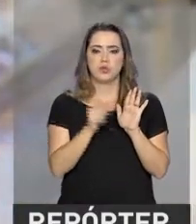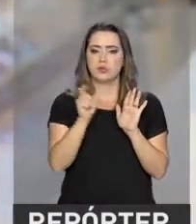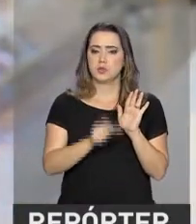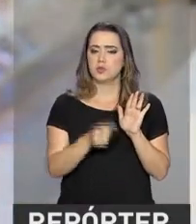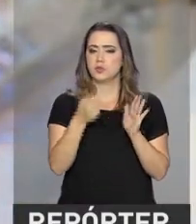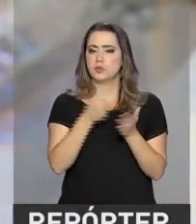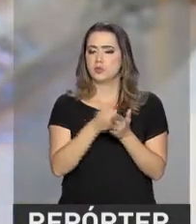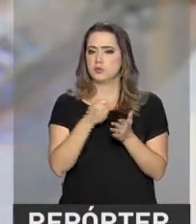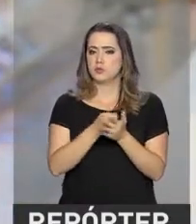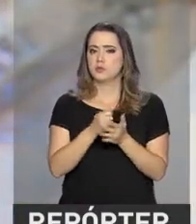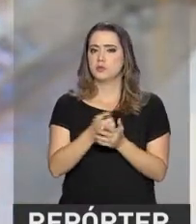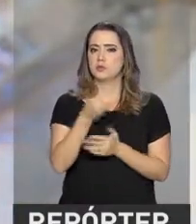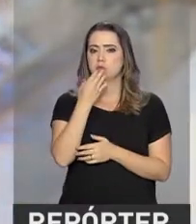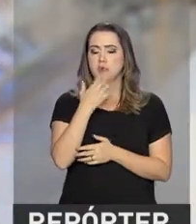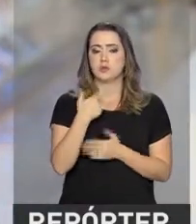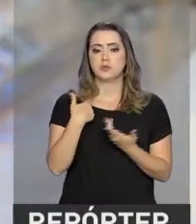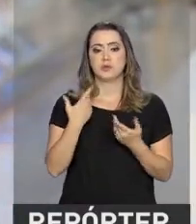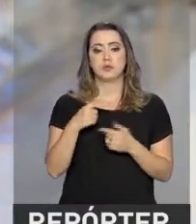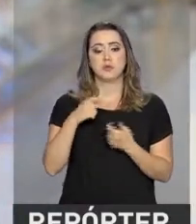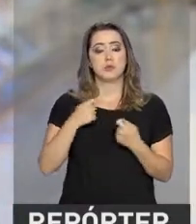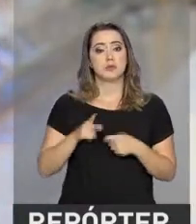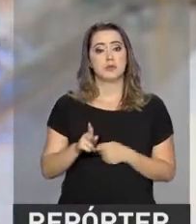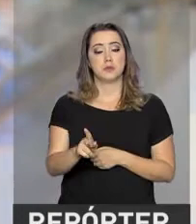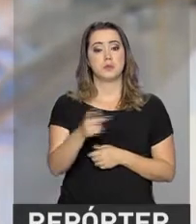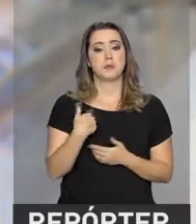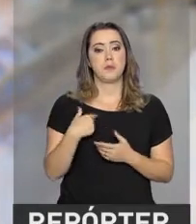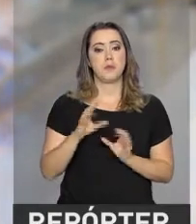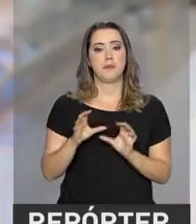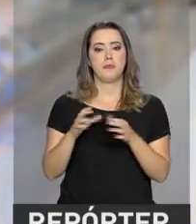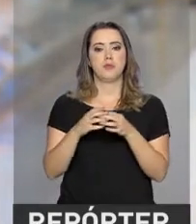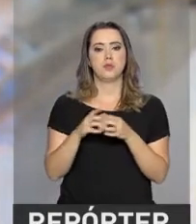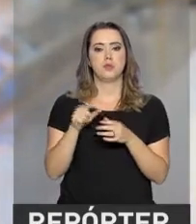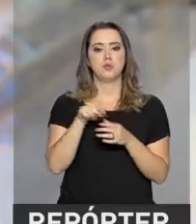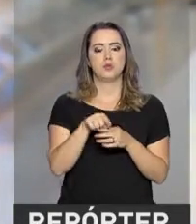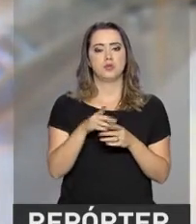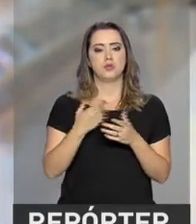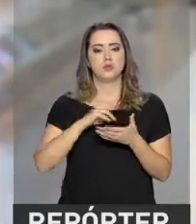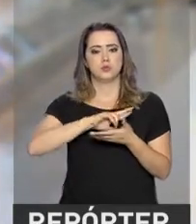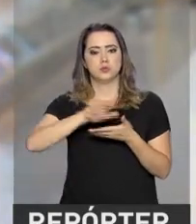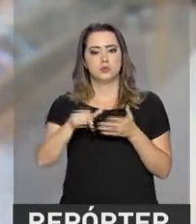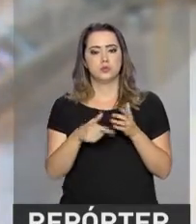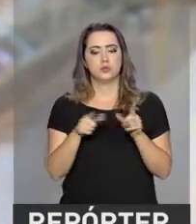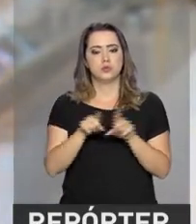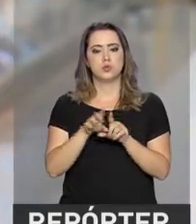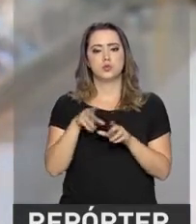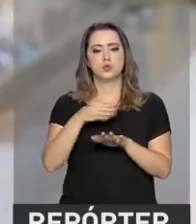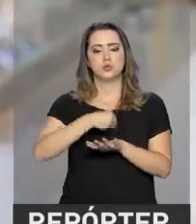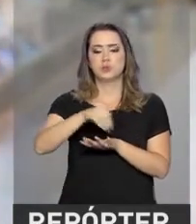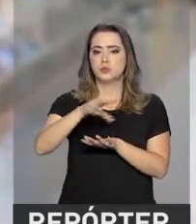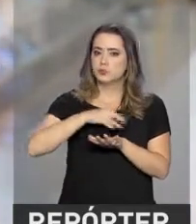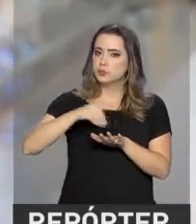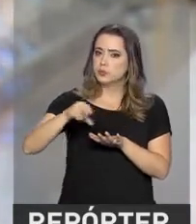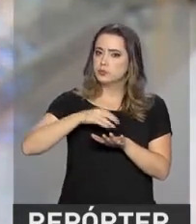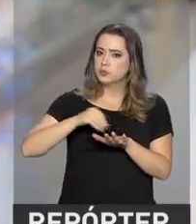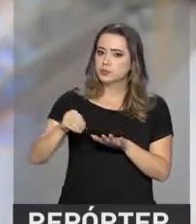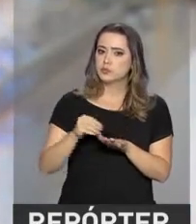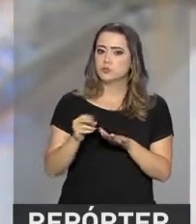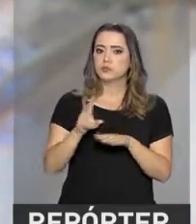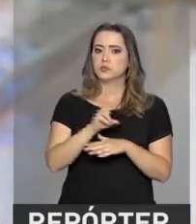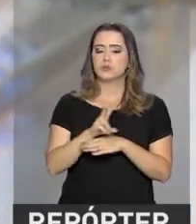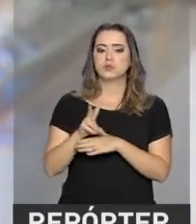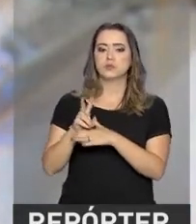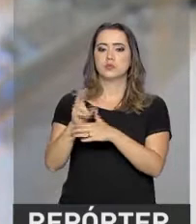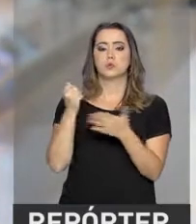no cadastro positivo obrigatória. Gestores de bancos de dados teriam acesso a todas as informações sobre